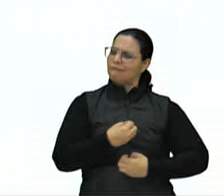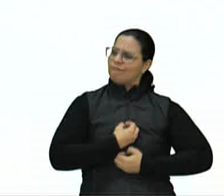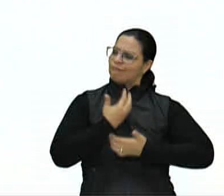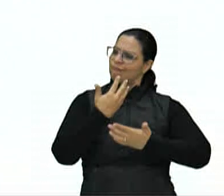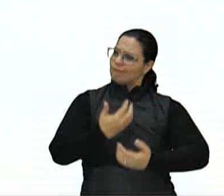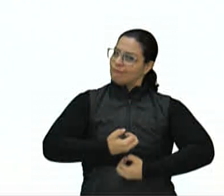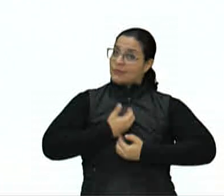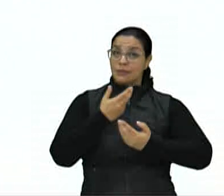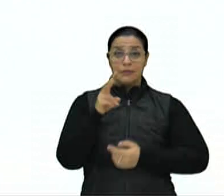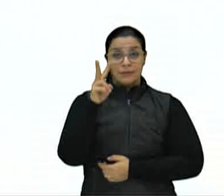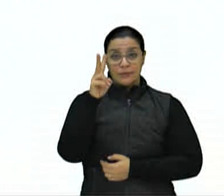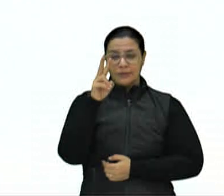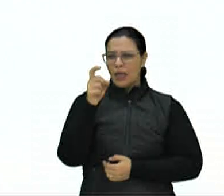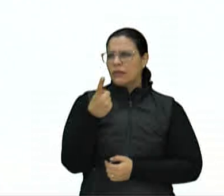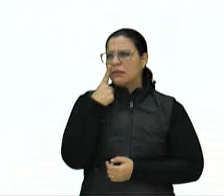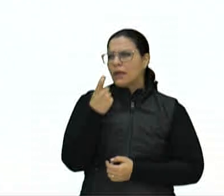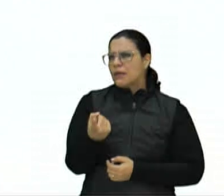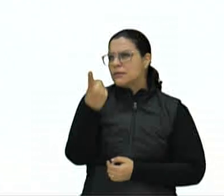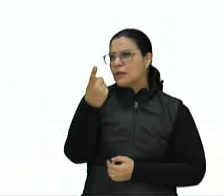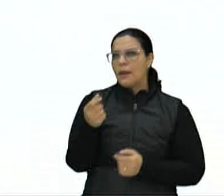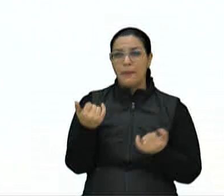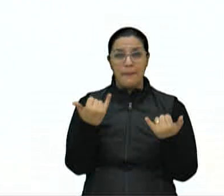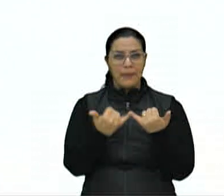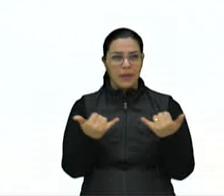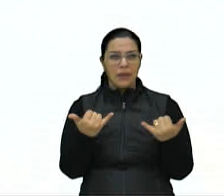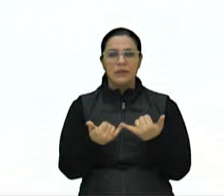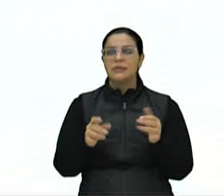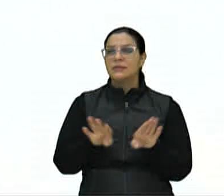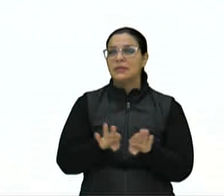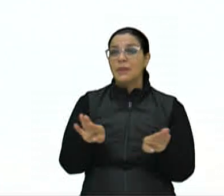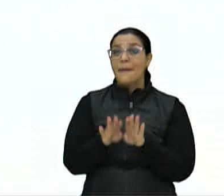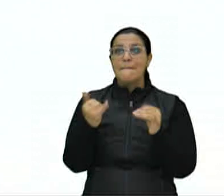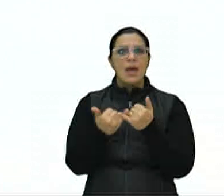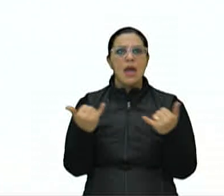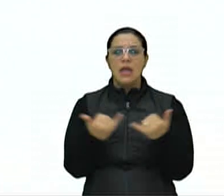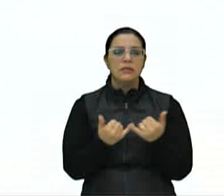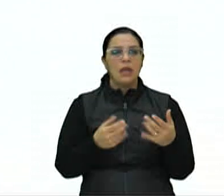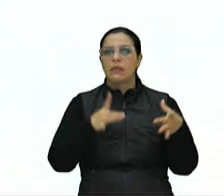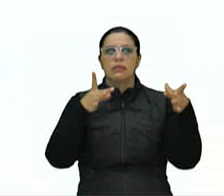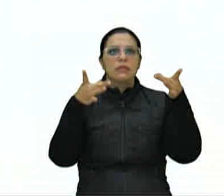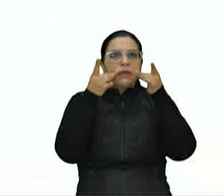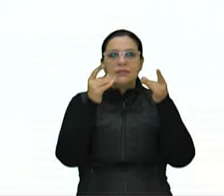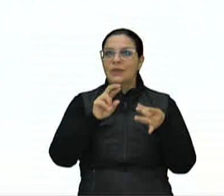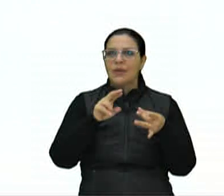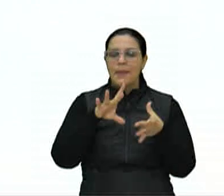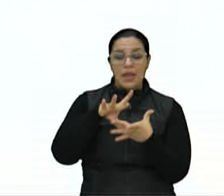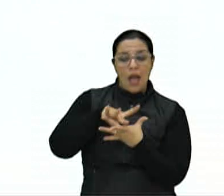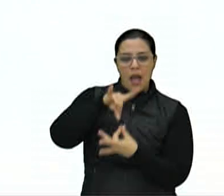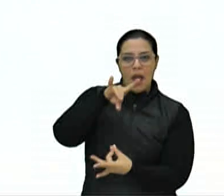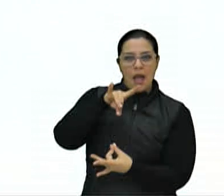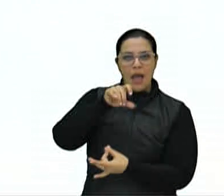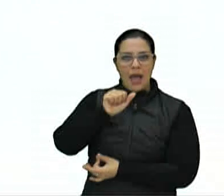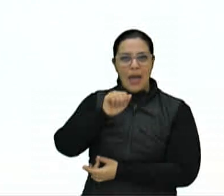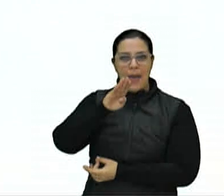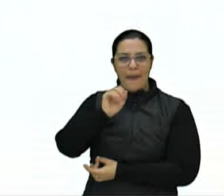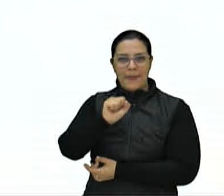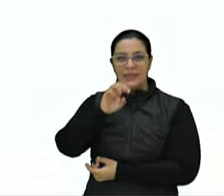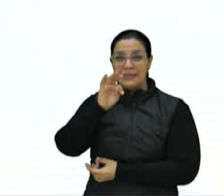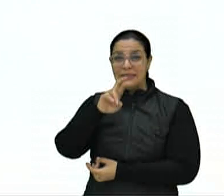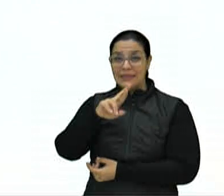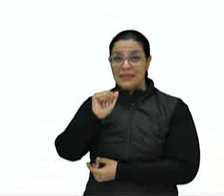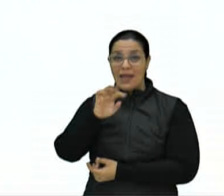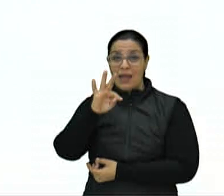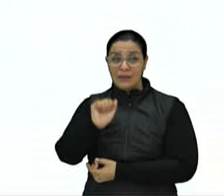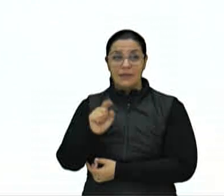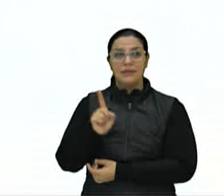é interessante de se notar que a primeira pintura abstrata realizada por Kandinsky